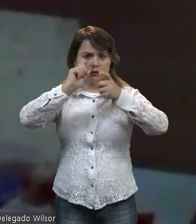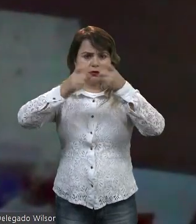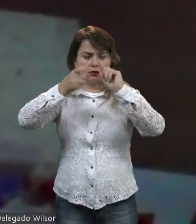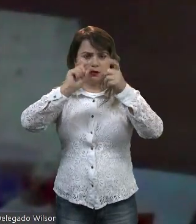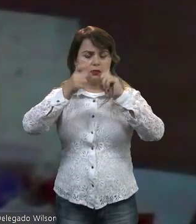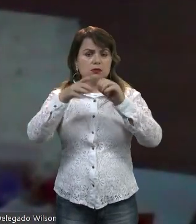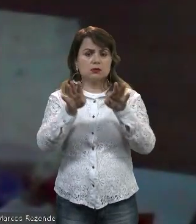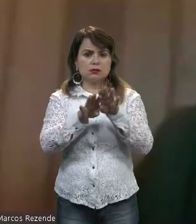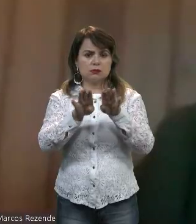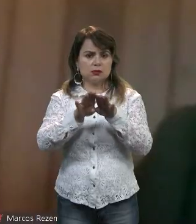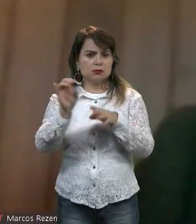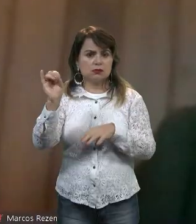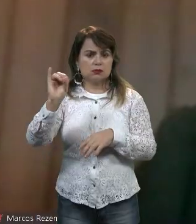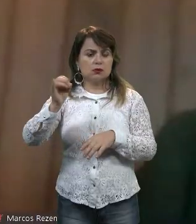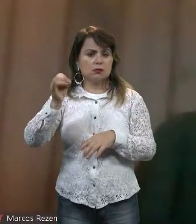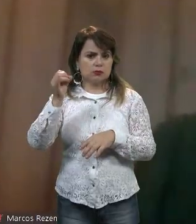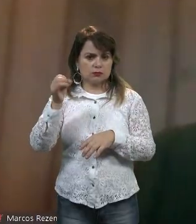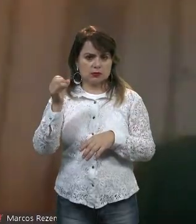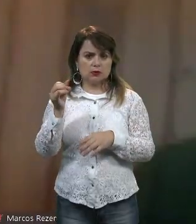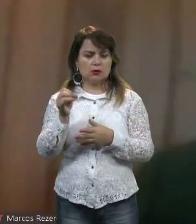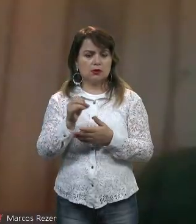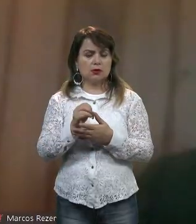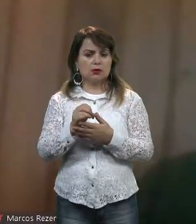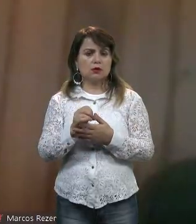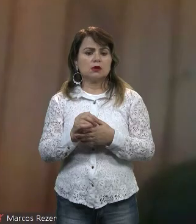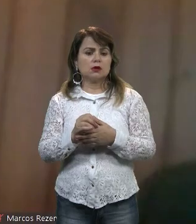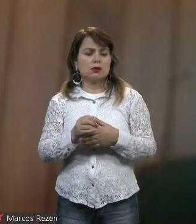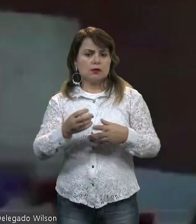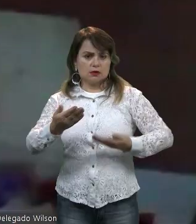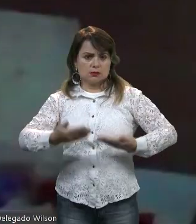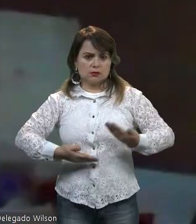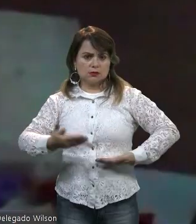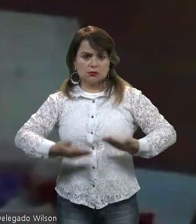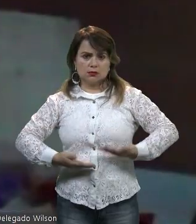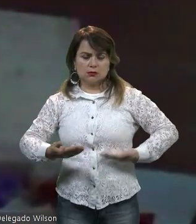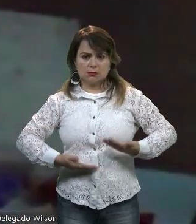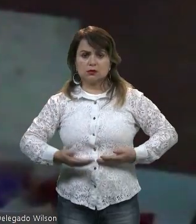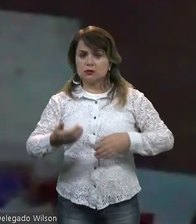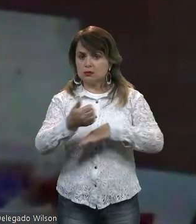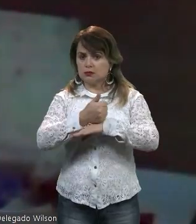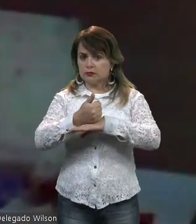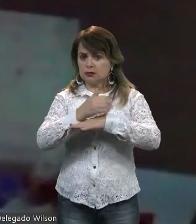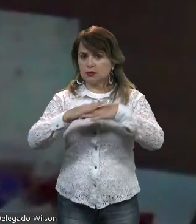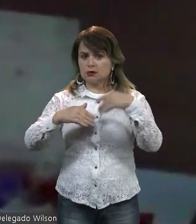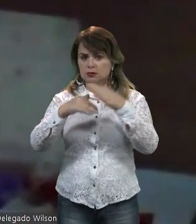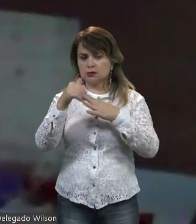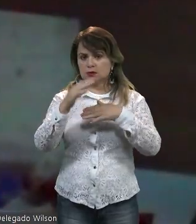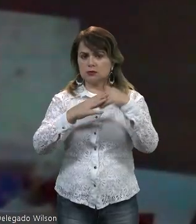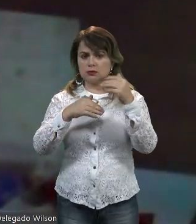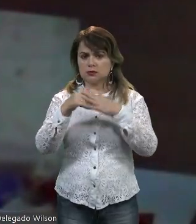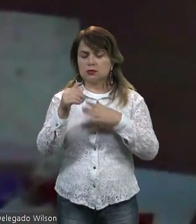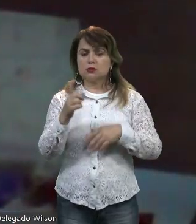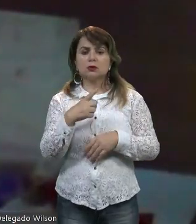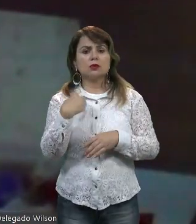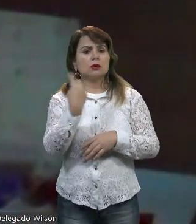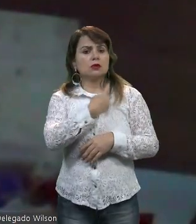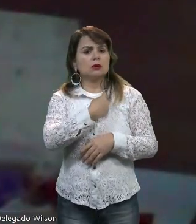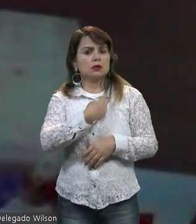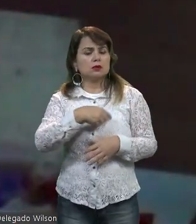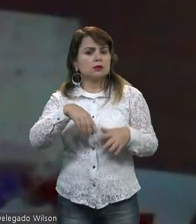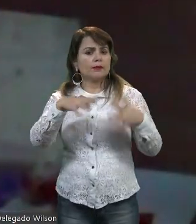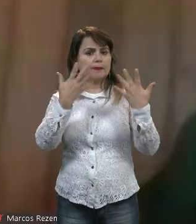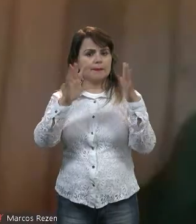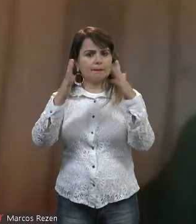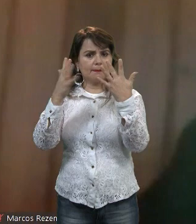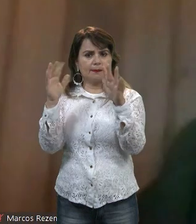aproveitar a oportunidade para aplaudir todos os servidores da saúde. Nós vamos votar daqui a pouco um projeto de